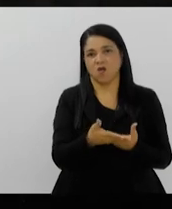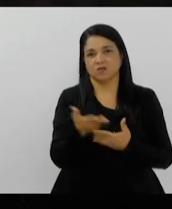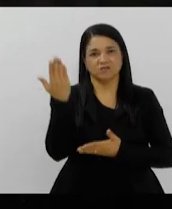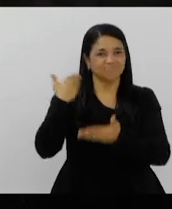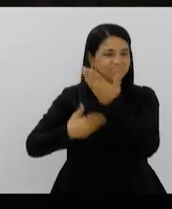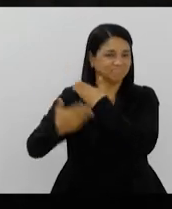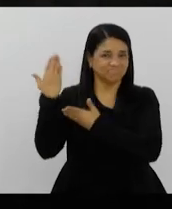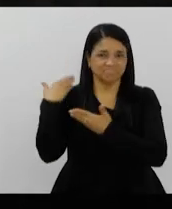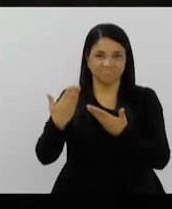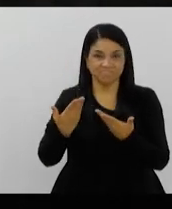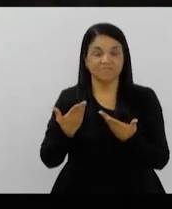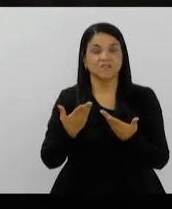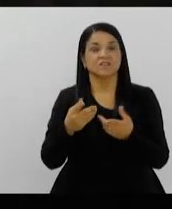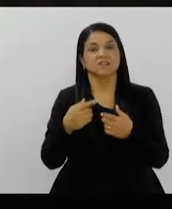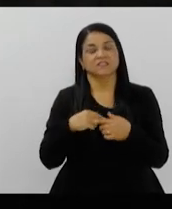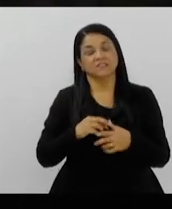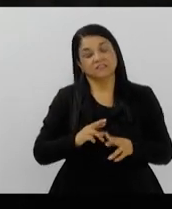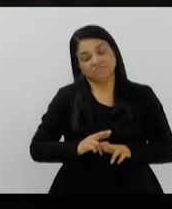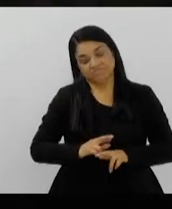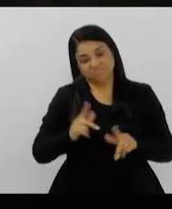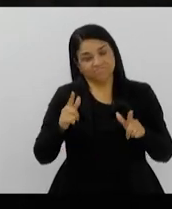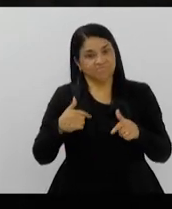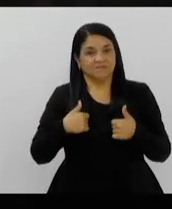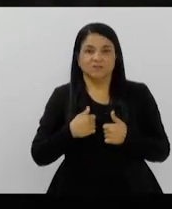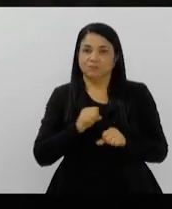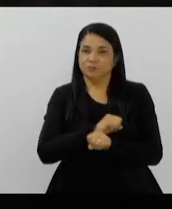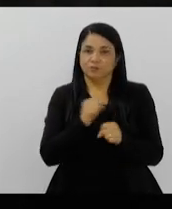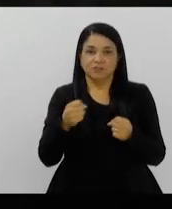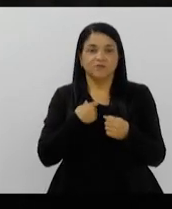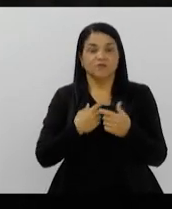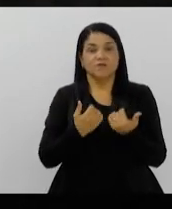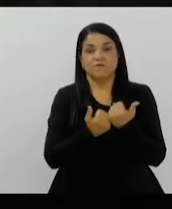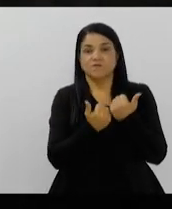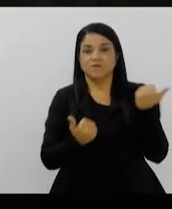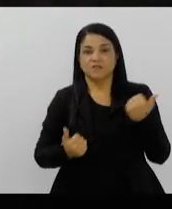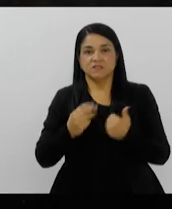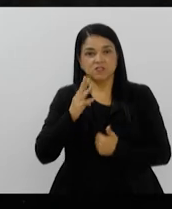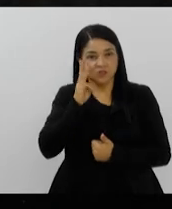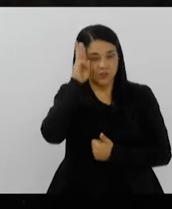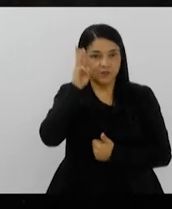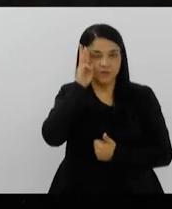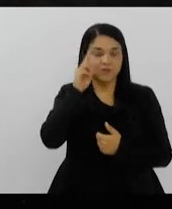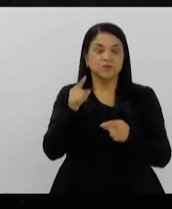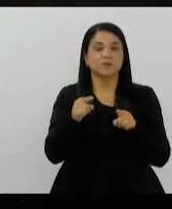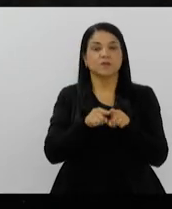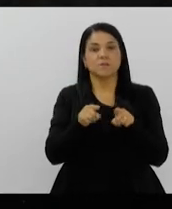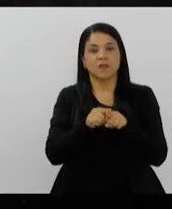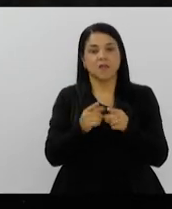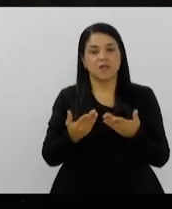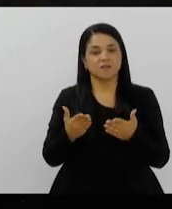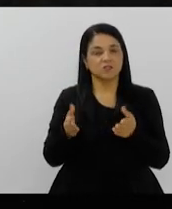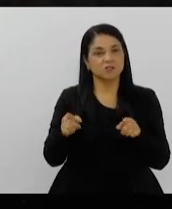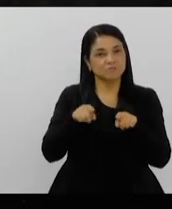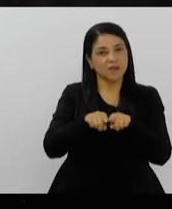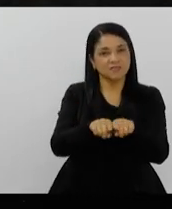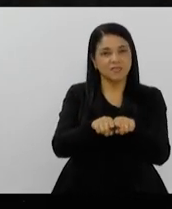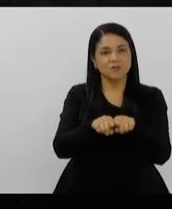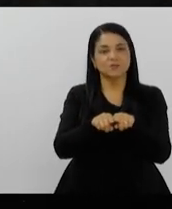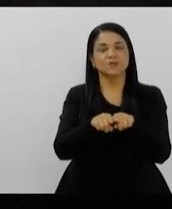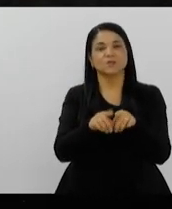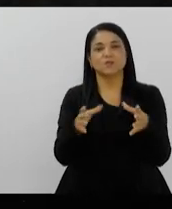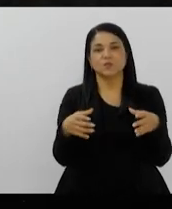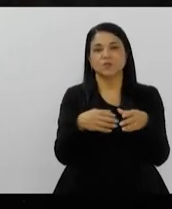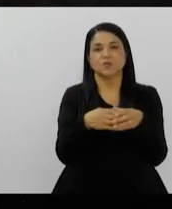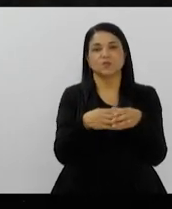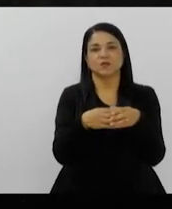Também não ia ser diferente, já que foi vice de Wilson Witzel, já que sempre esteve ao lado dessa turma que está destruindo o estado do Rio de